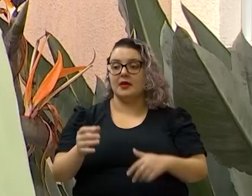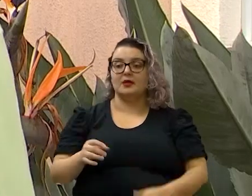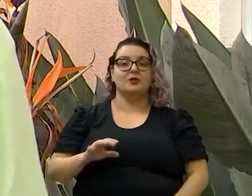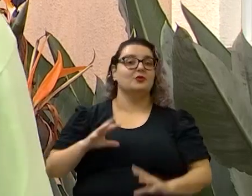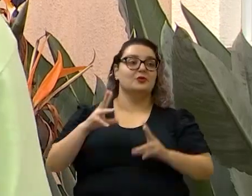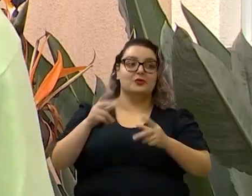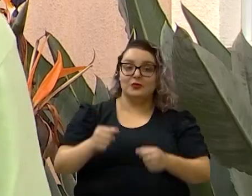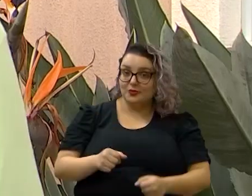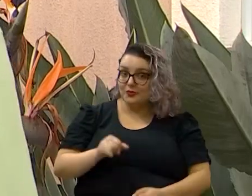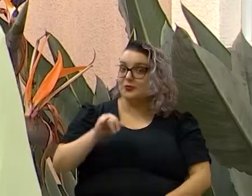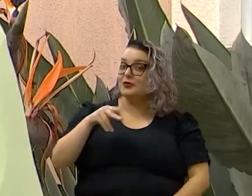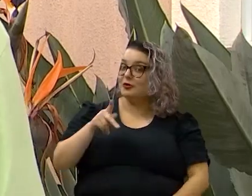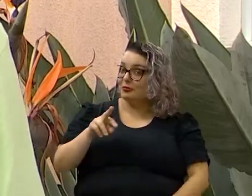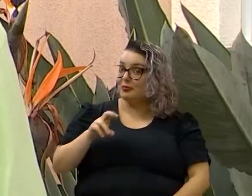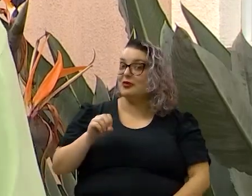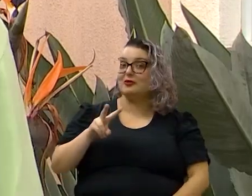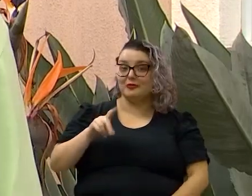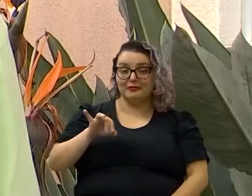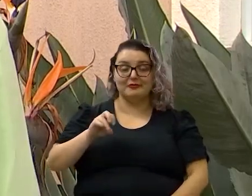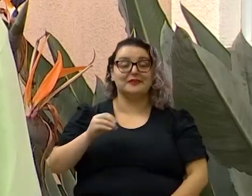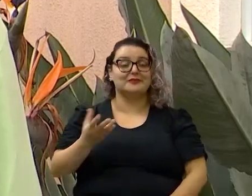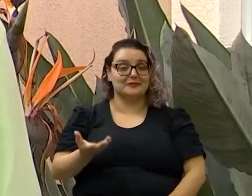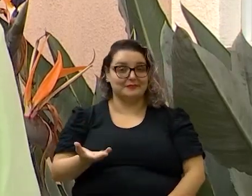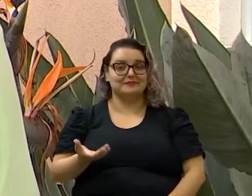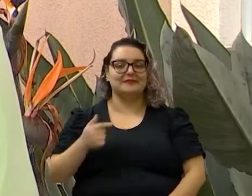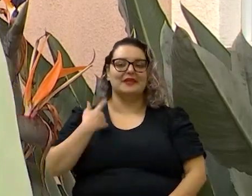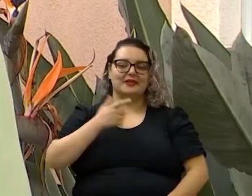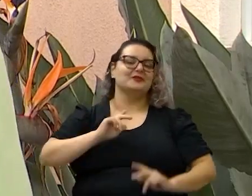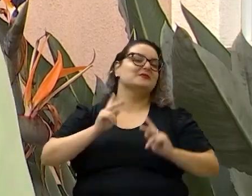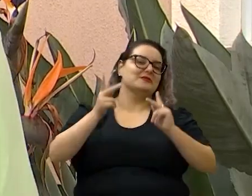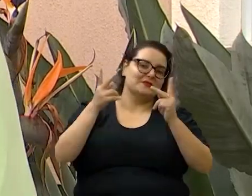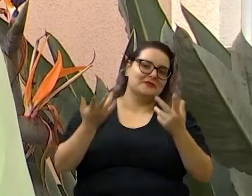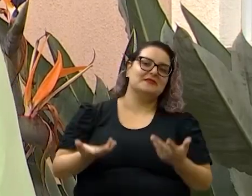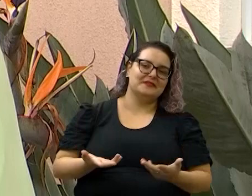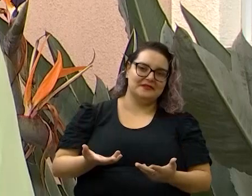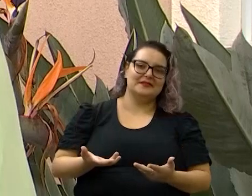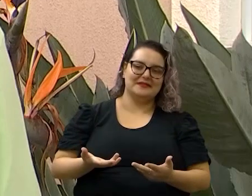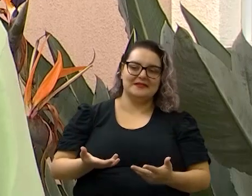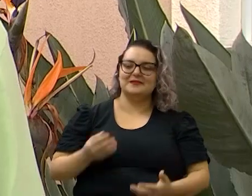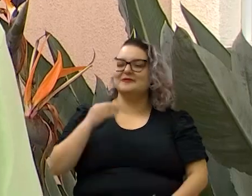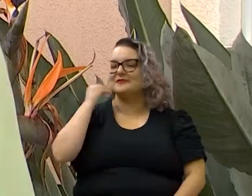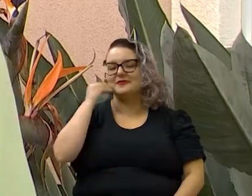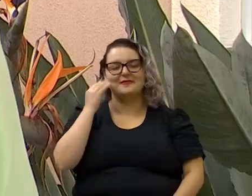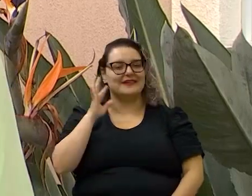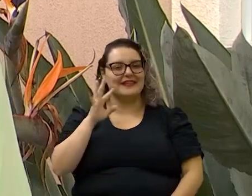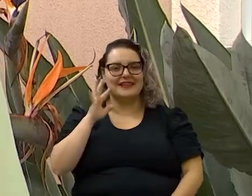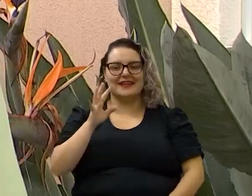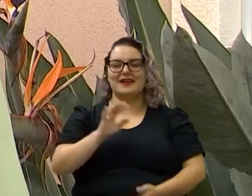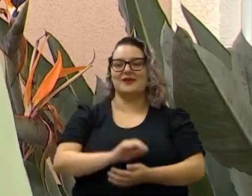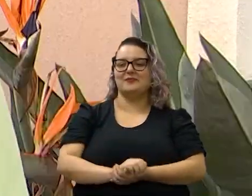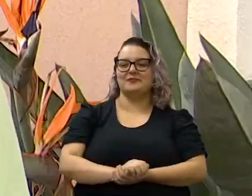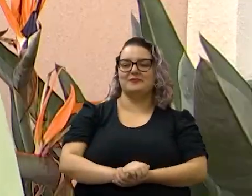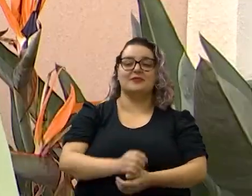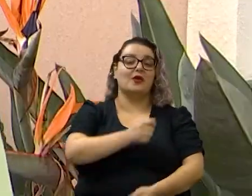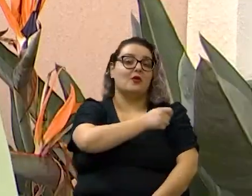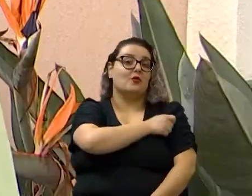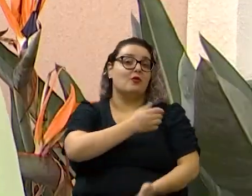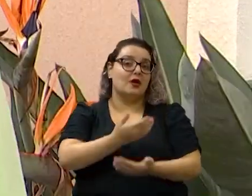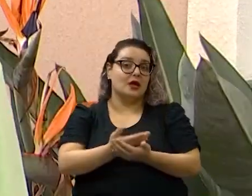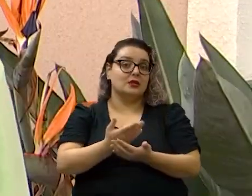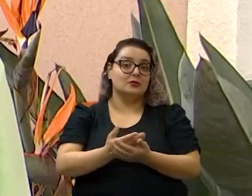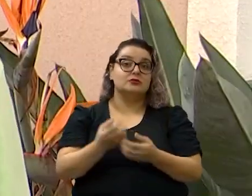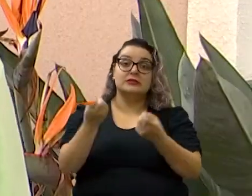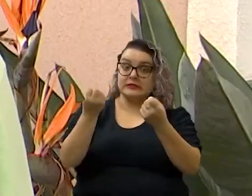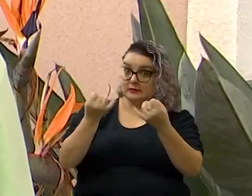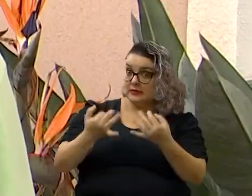nenhum foi tudo na base do improviso mesmo e aí a gente acabou vencendo e foi uma experiência muito legal o estudante